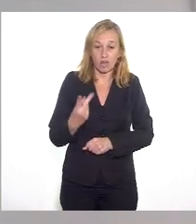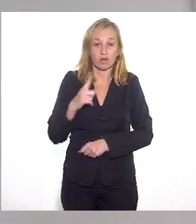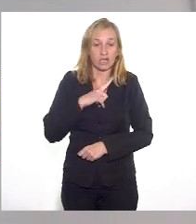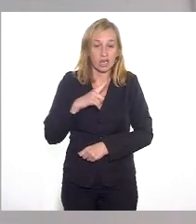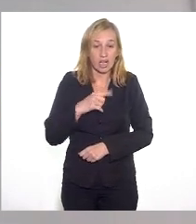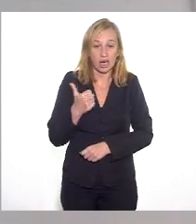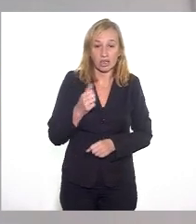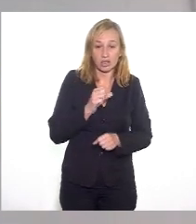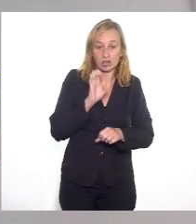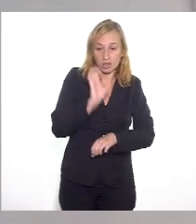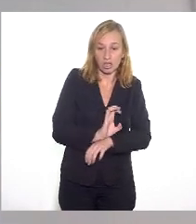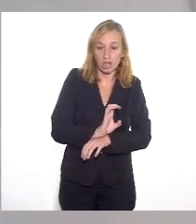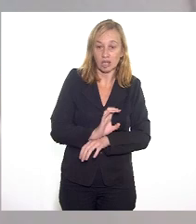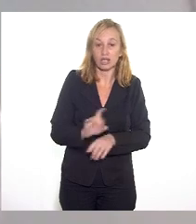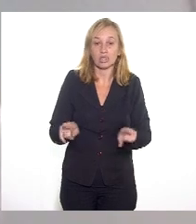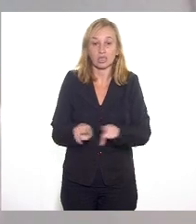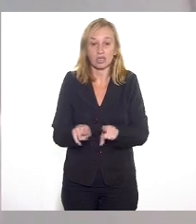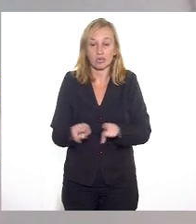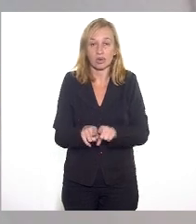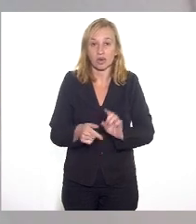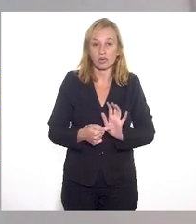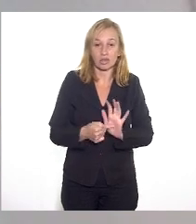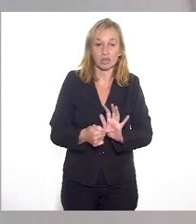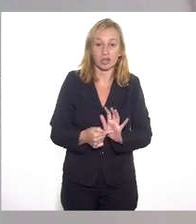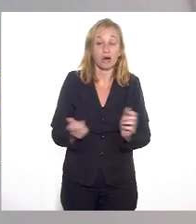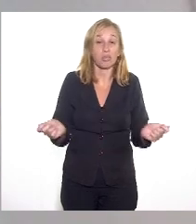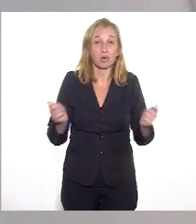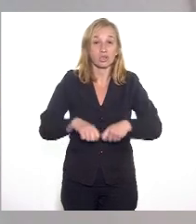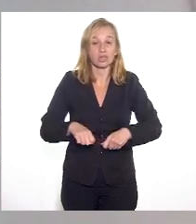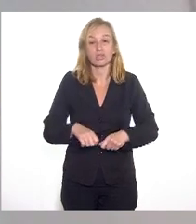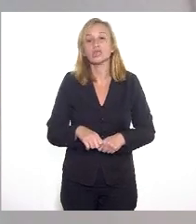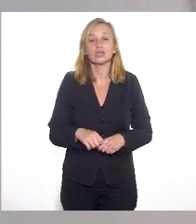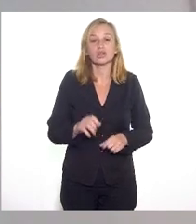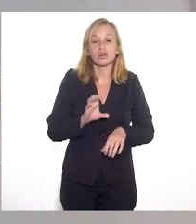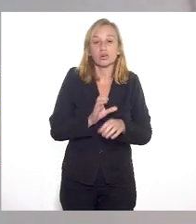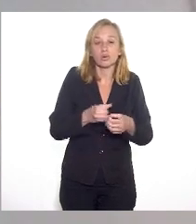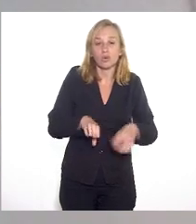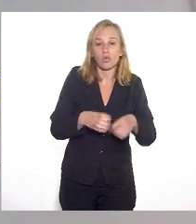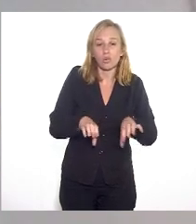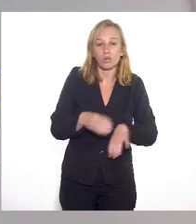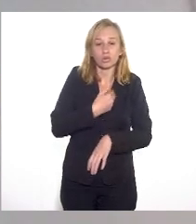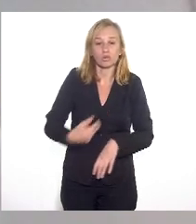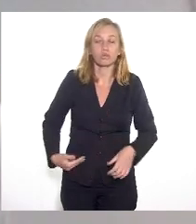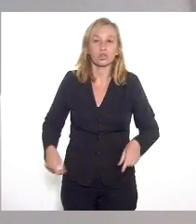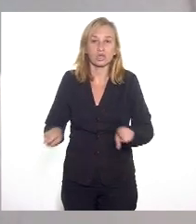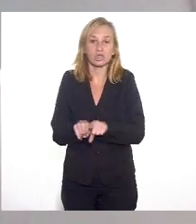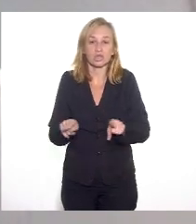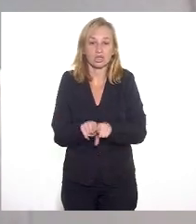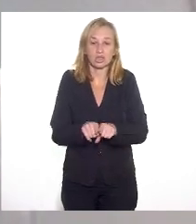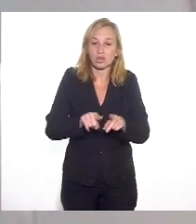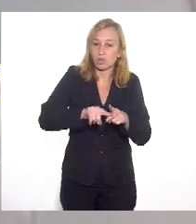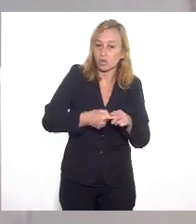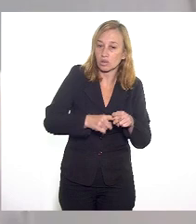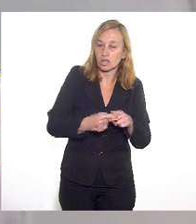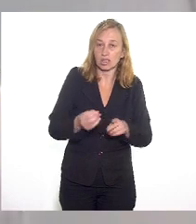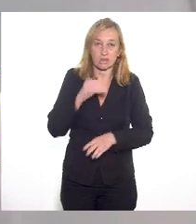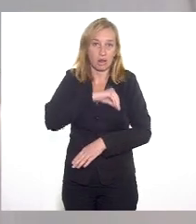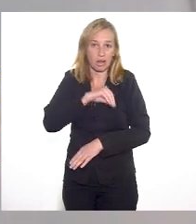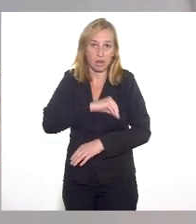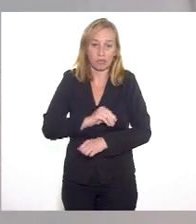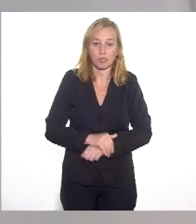nosso estado. E ele, inclusive, inviabilizará a possibilidade de concursos públicos ou até mesmo de reajustes